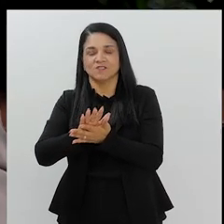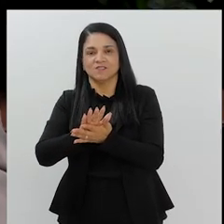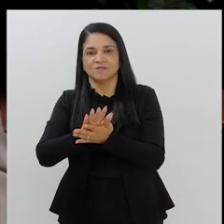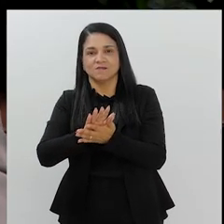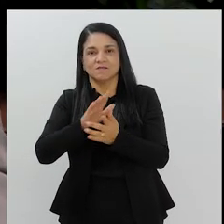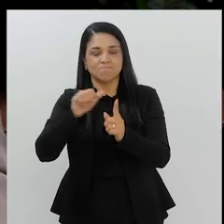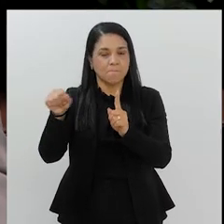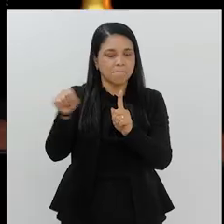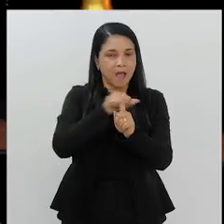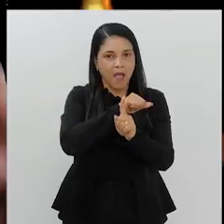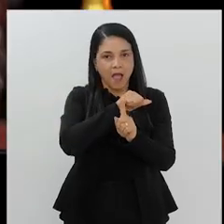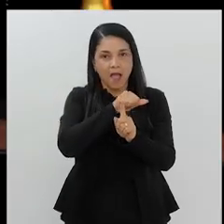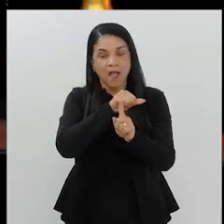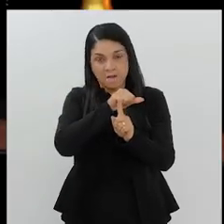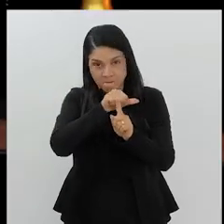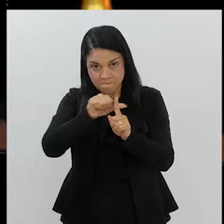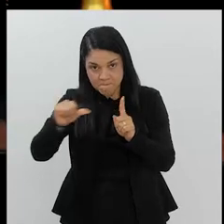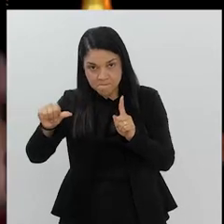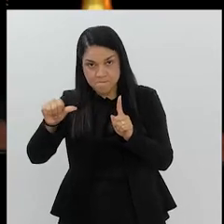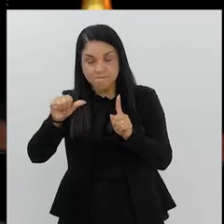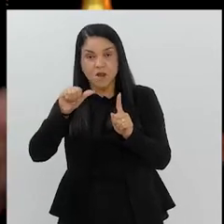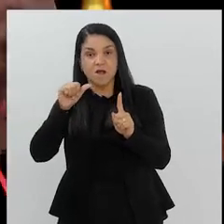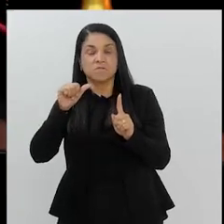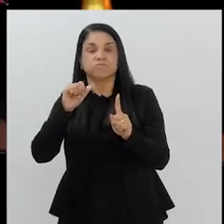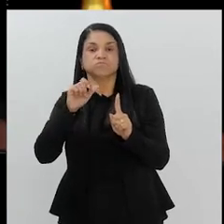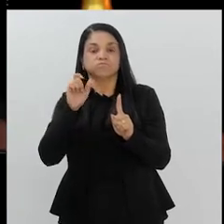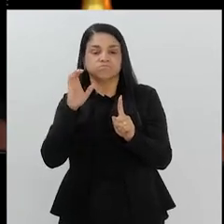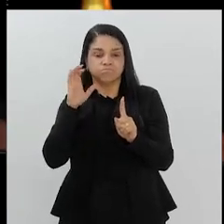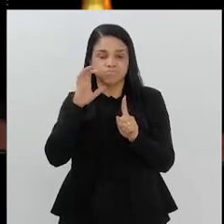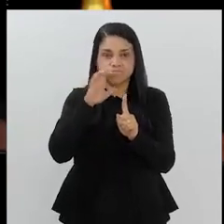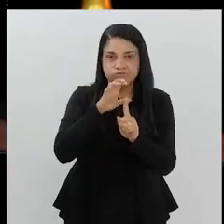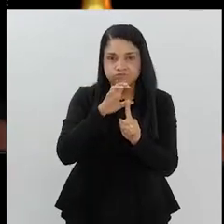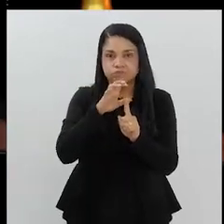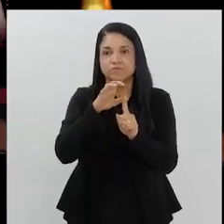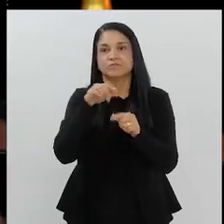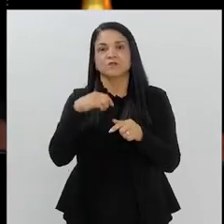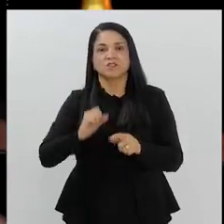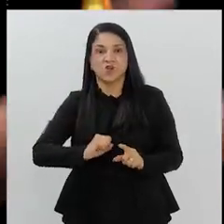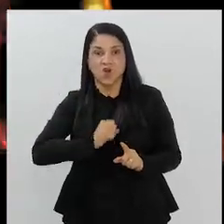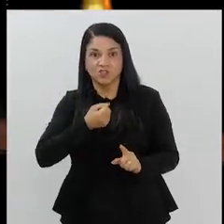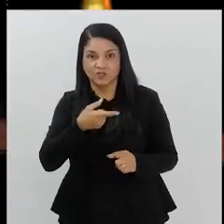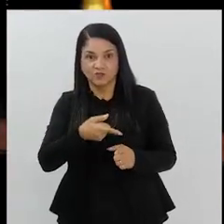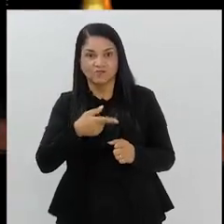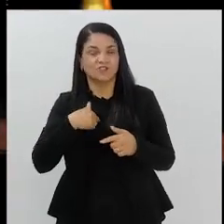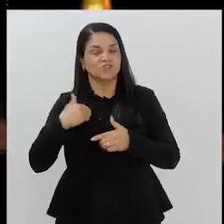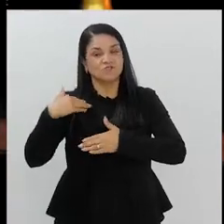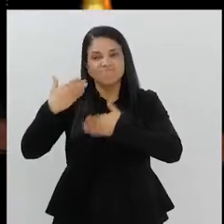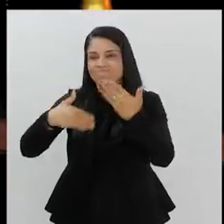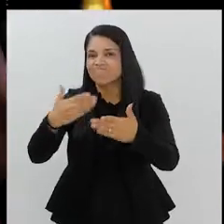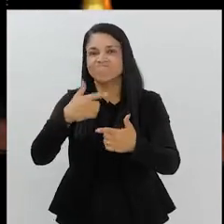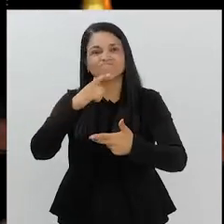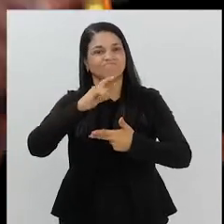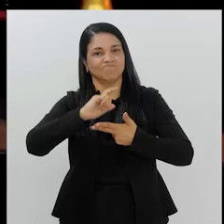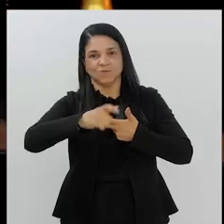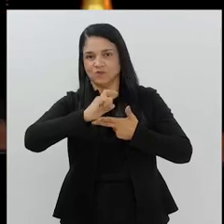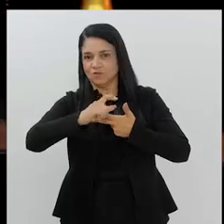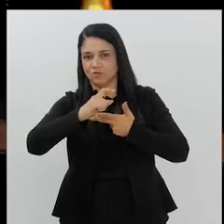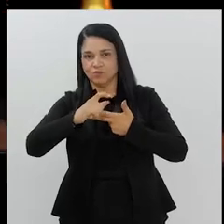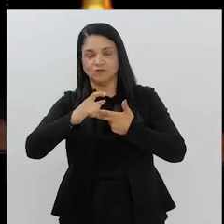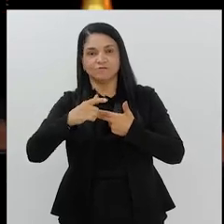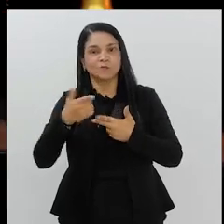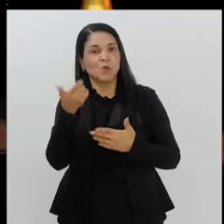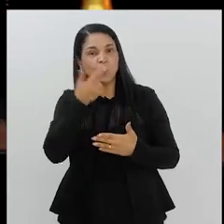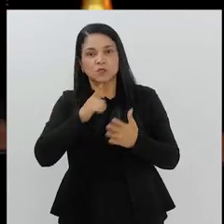gente não tem política de reserva de vagas para cargos estratégicos no estado no executivo a gente não avançou numa